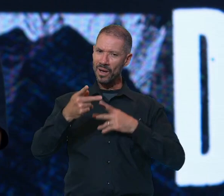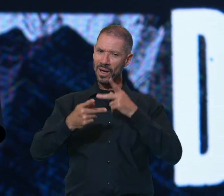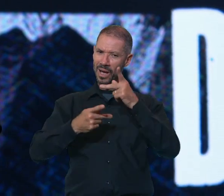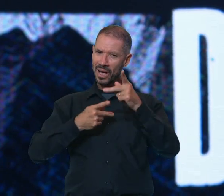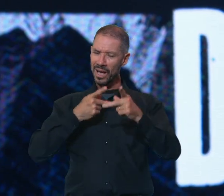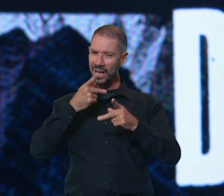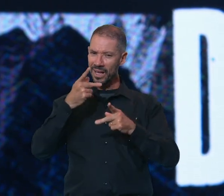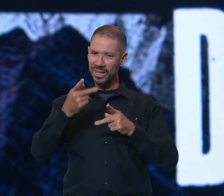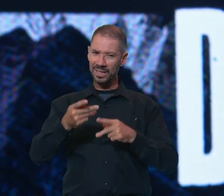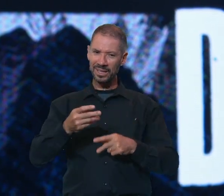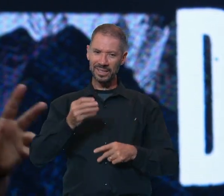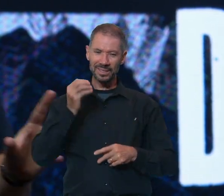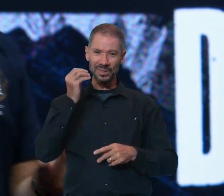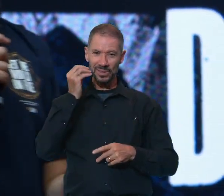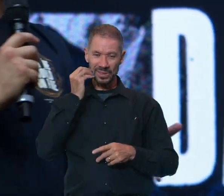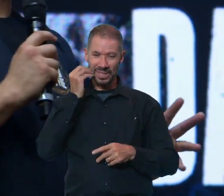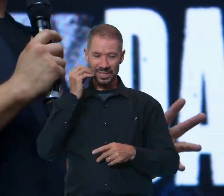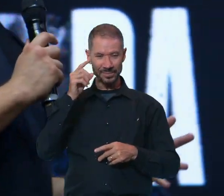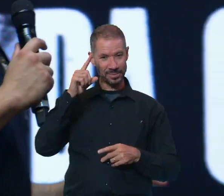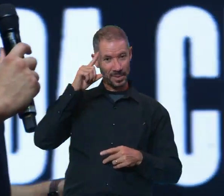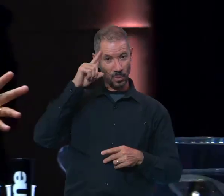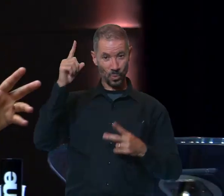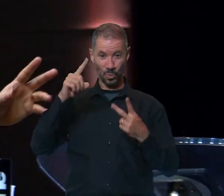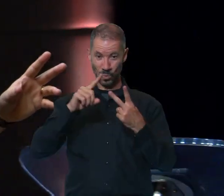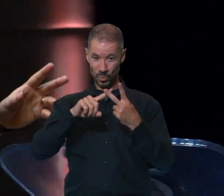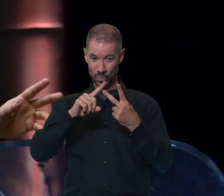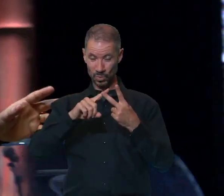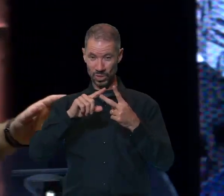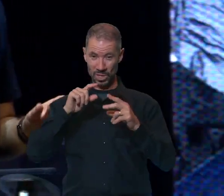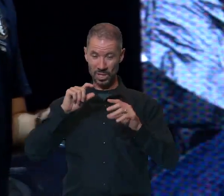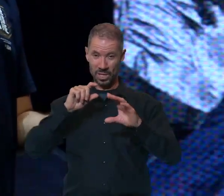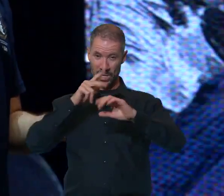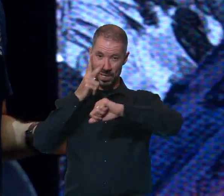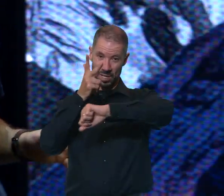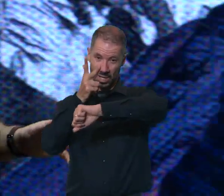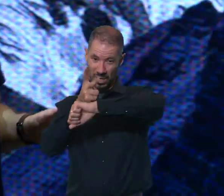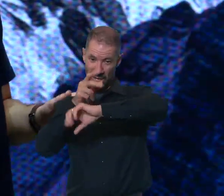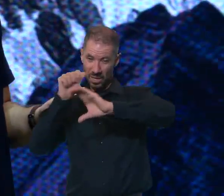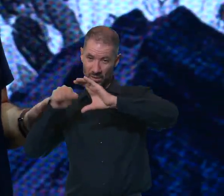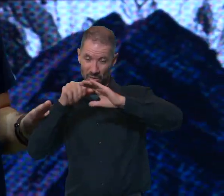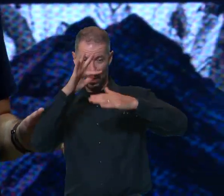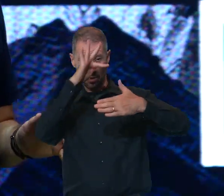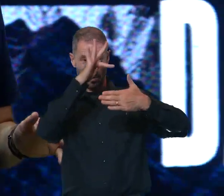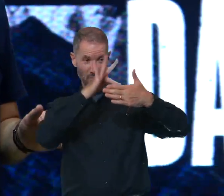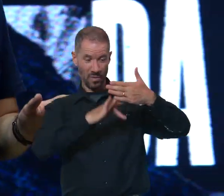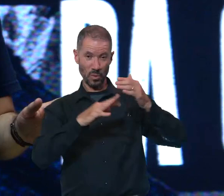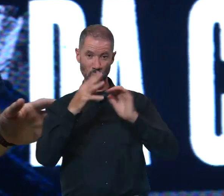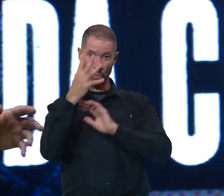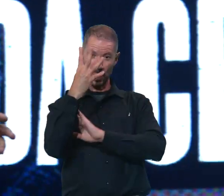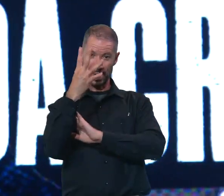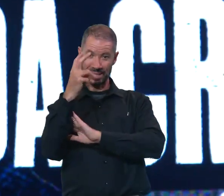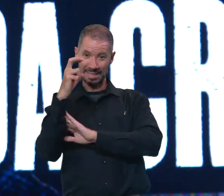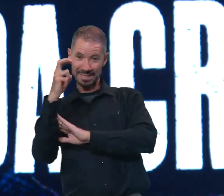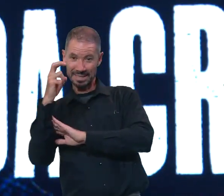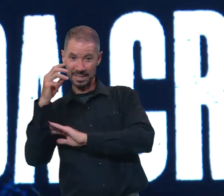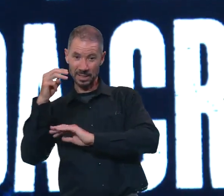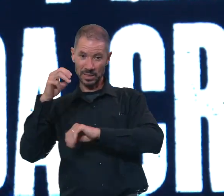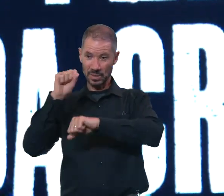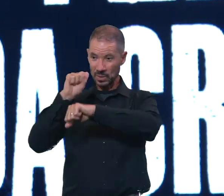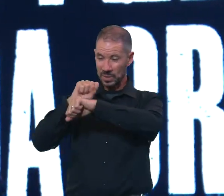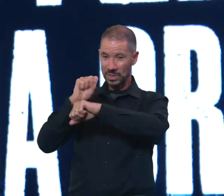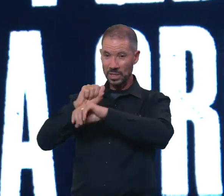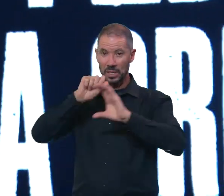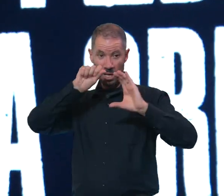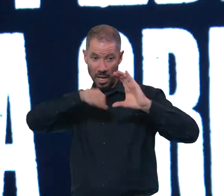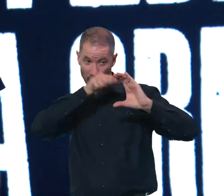Eu não vou nem fazer o teste e falar rápido aqui. Mas outro dia, o pessoal queria gravar um vídeo com um texto enorme que tinha que encaixar em 45 segundos. Subiram lá e pediram para gravar o